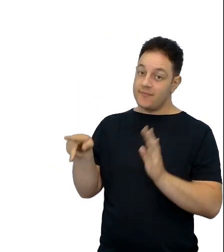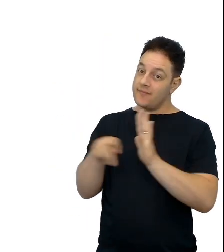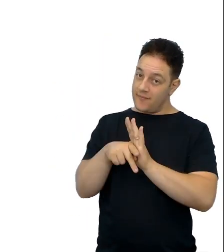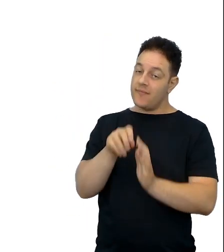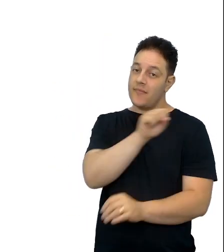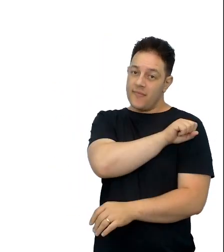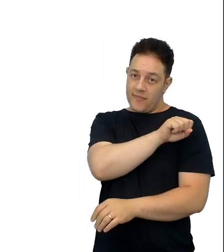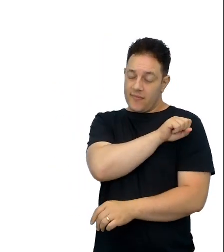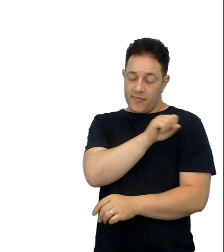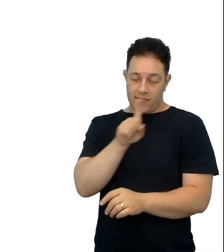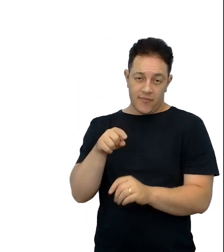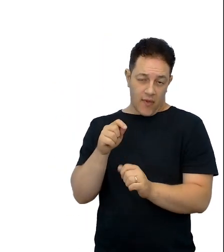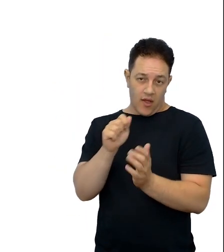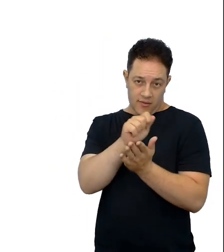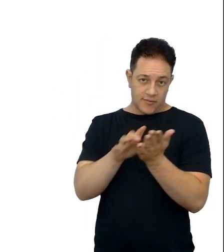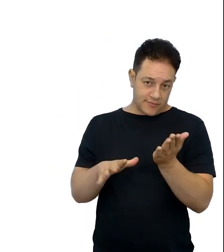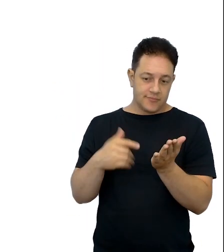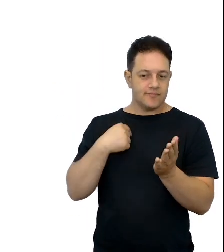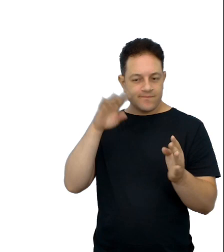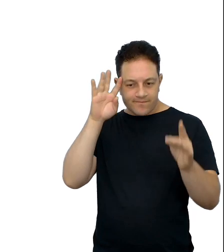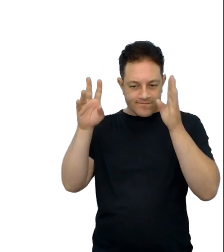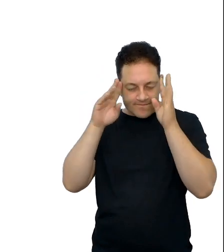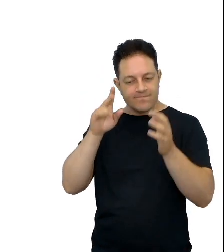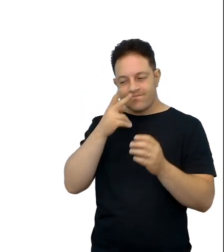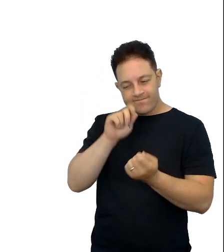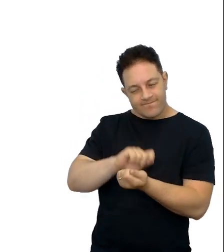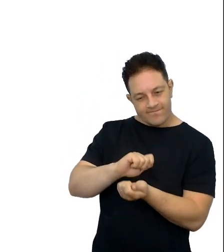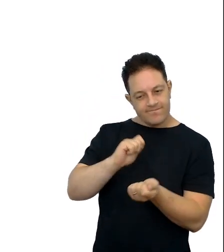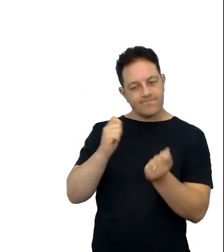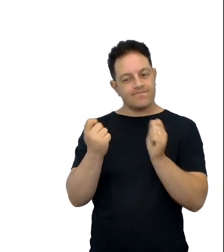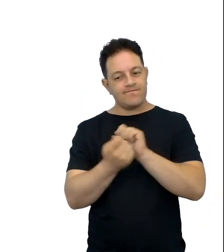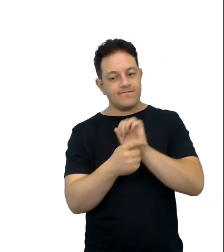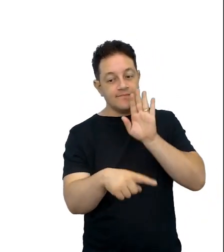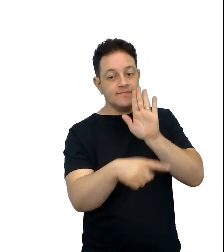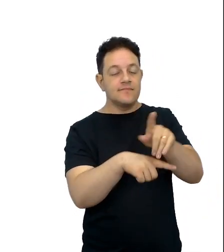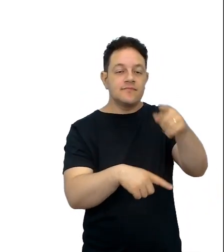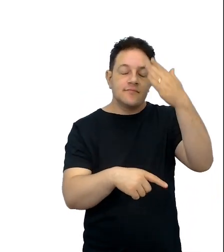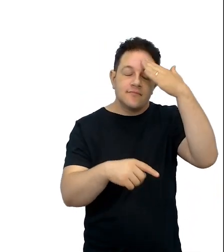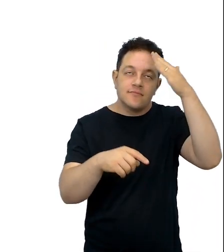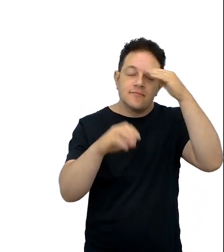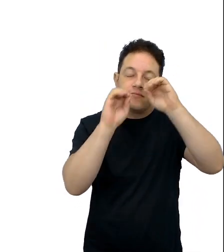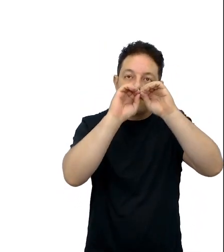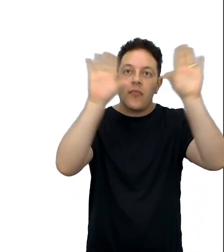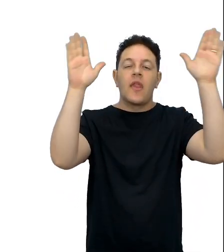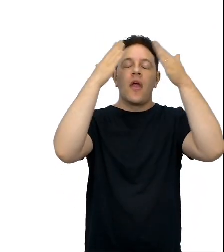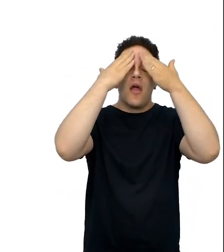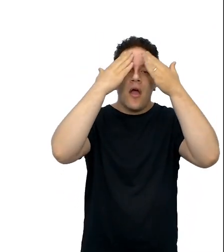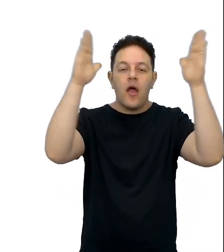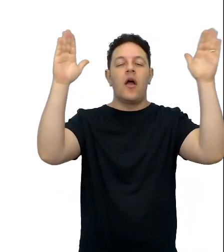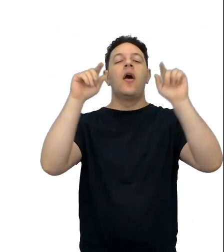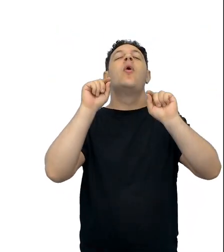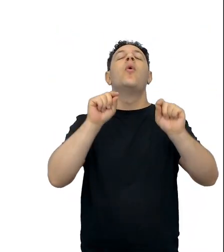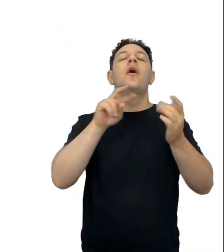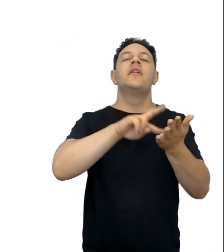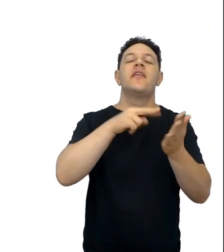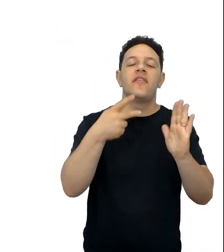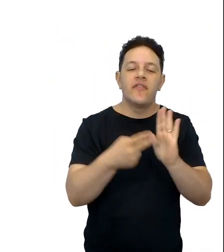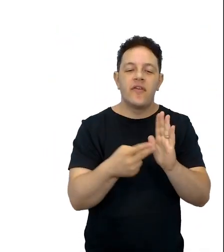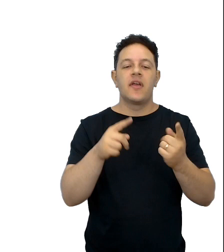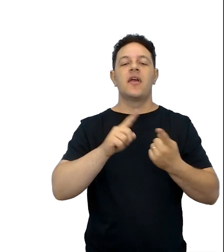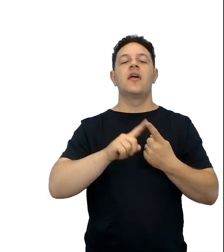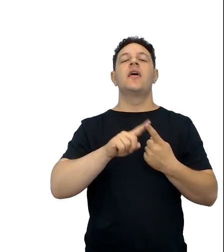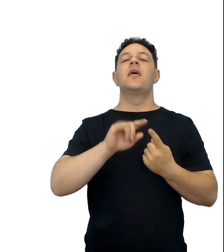ano, né, que a gente traga para eles a discussão de que são números, frações impróprias,